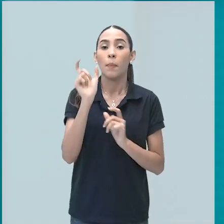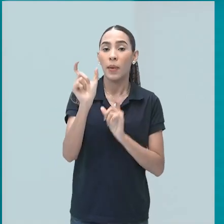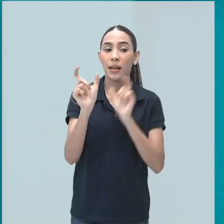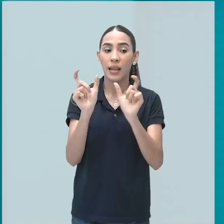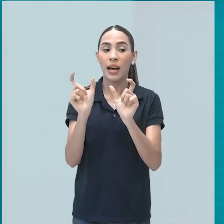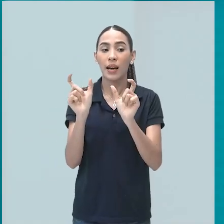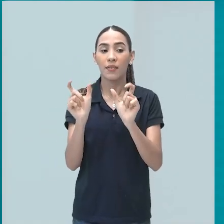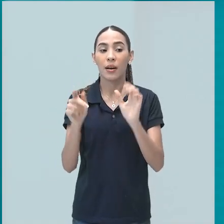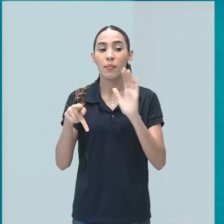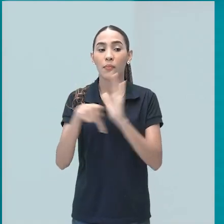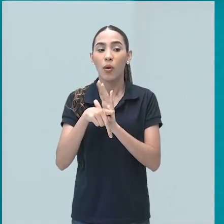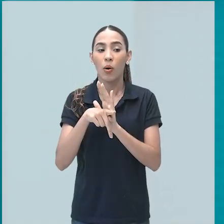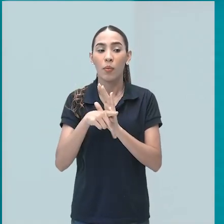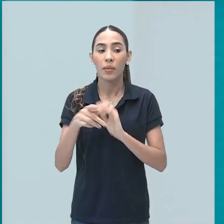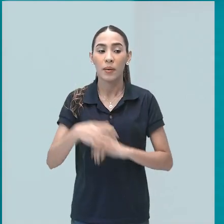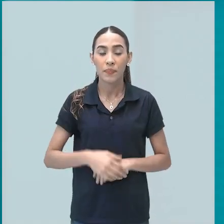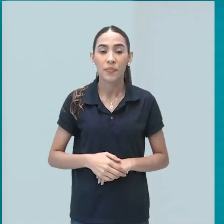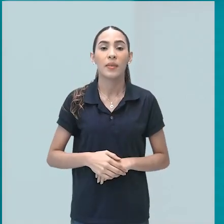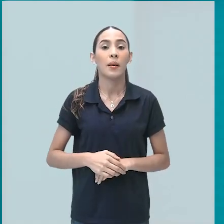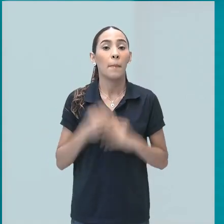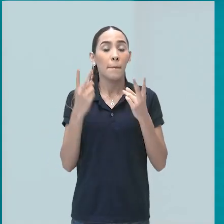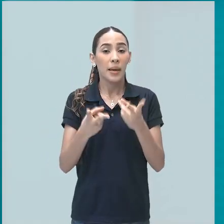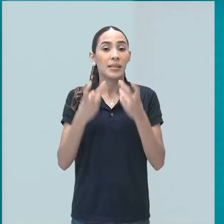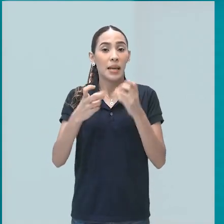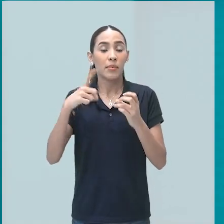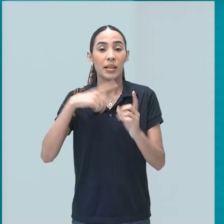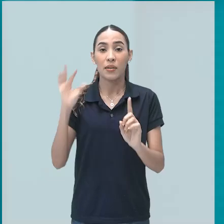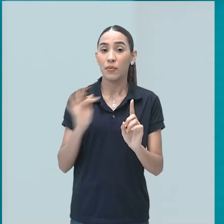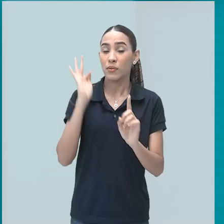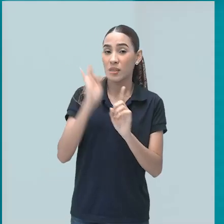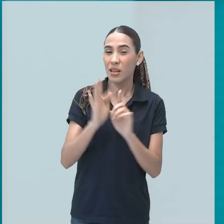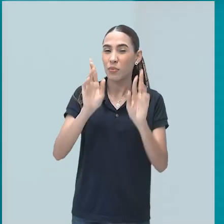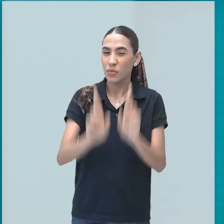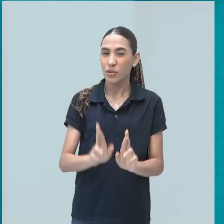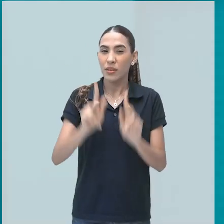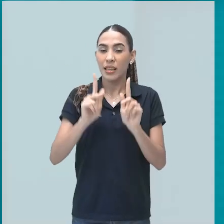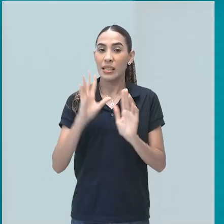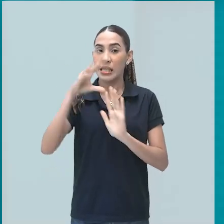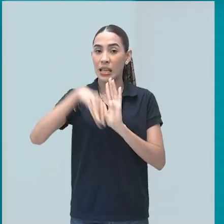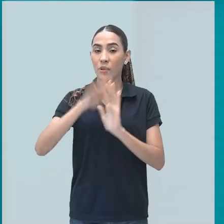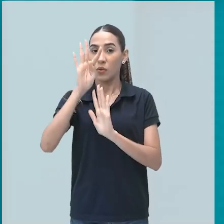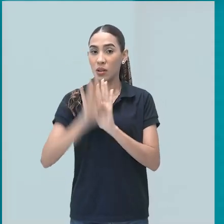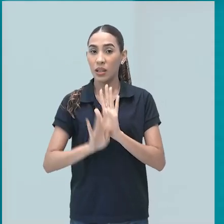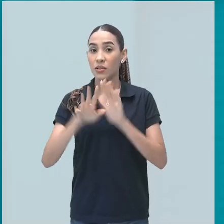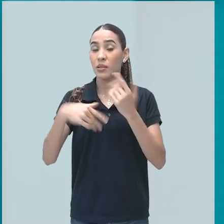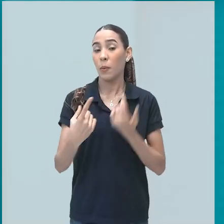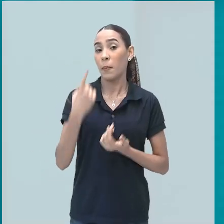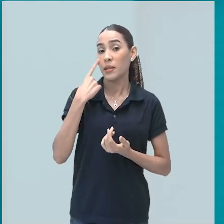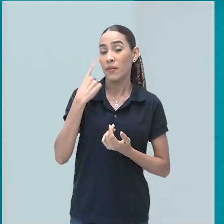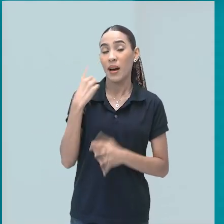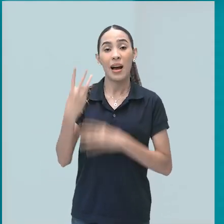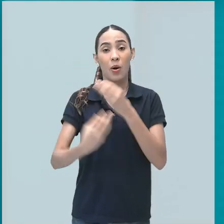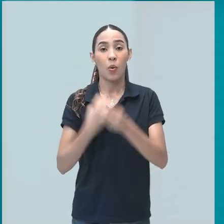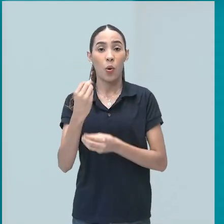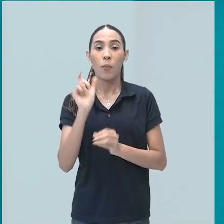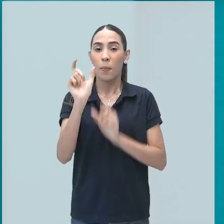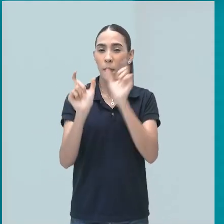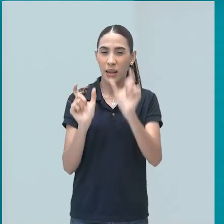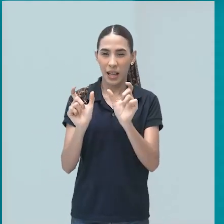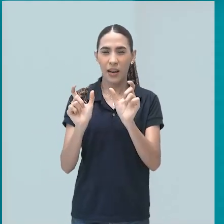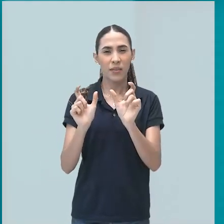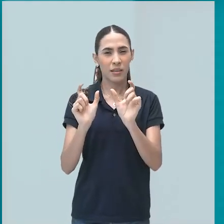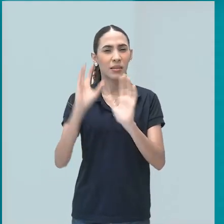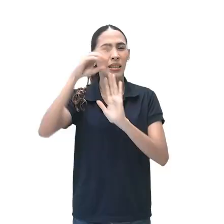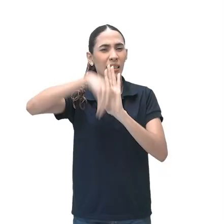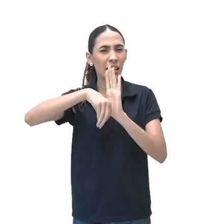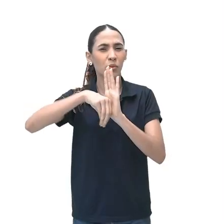classe invariável e percebo que elas têm funções específicas dentro desse texto. Então, vamos observar como essas palavras aparecem,